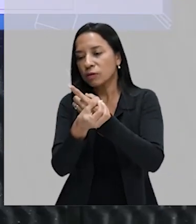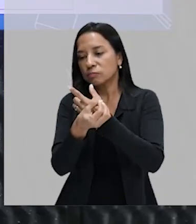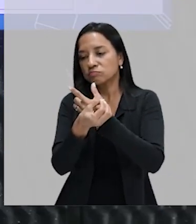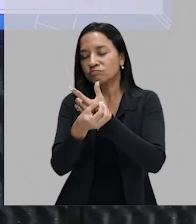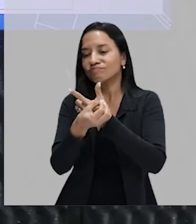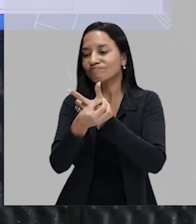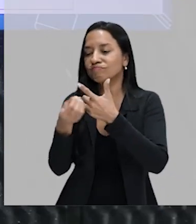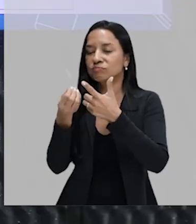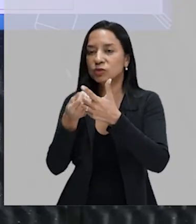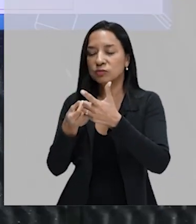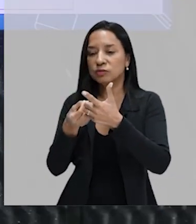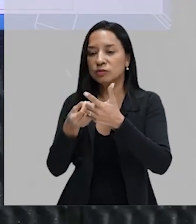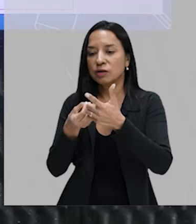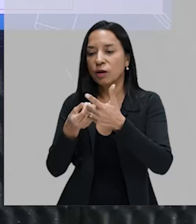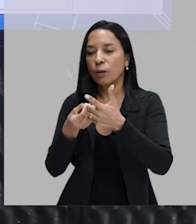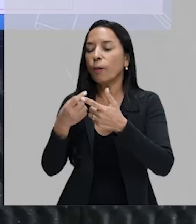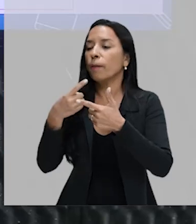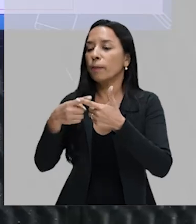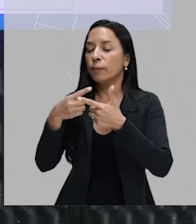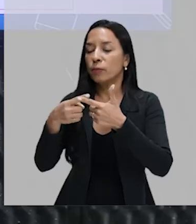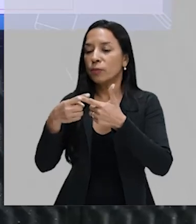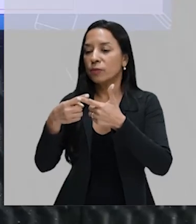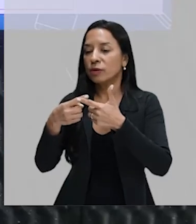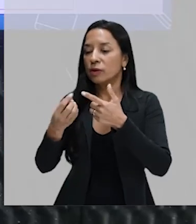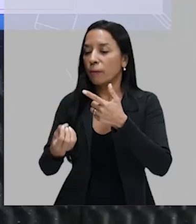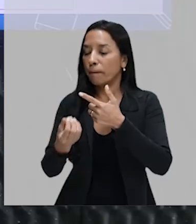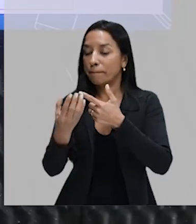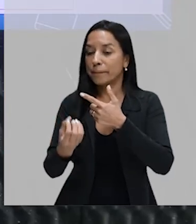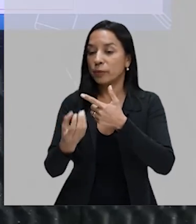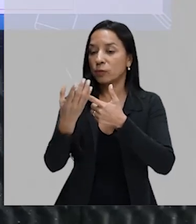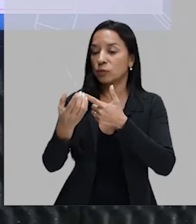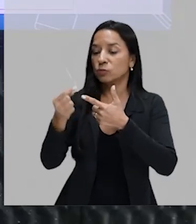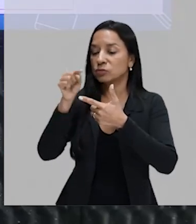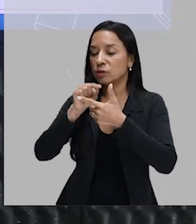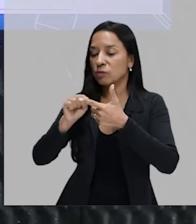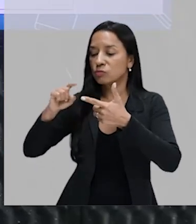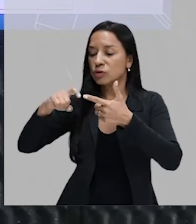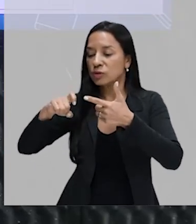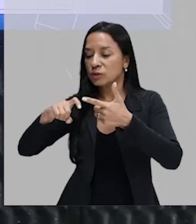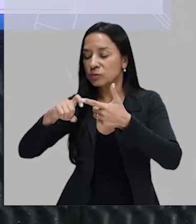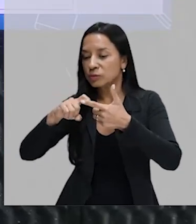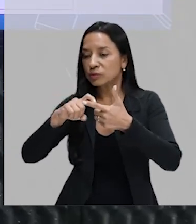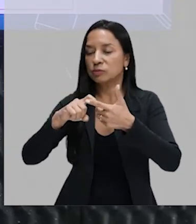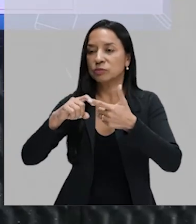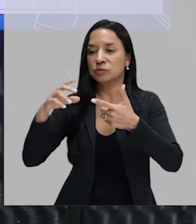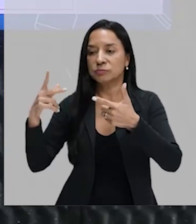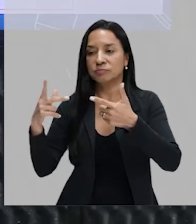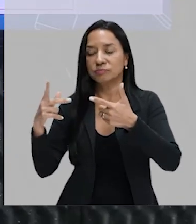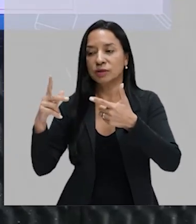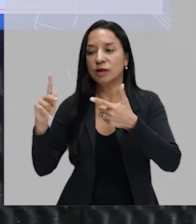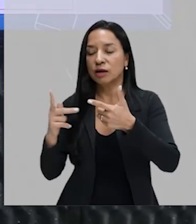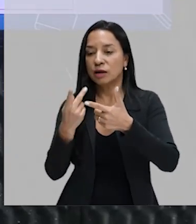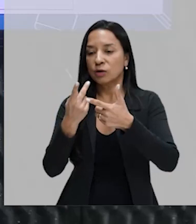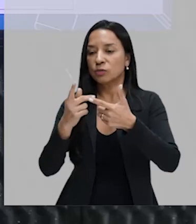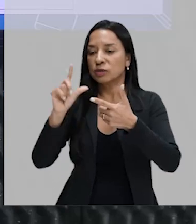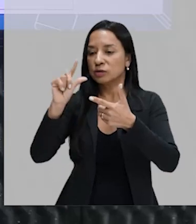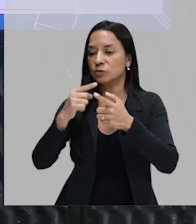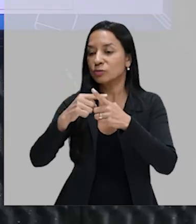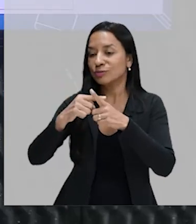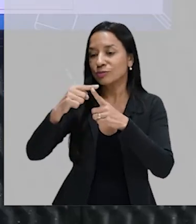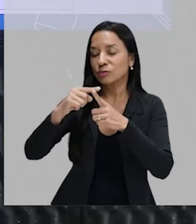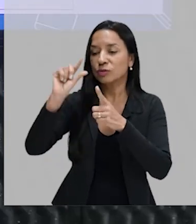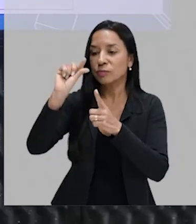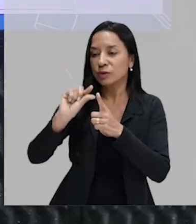abdominal? Justamente porque a produção dos espermatozoides ela acontece numa temperatura menor do que a nossa